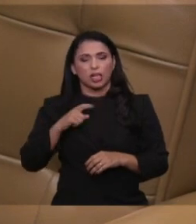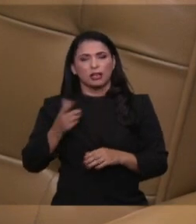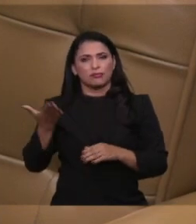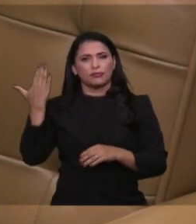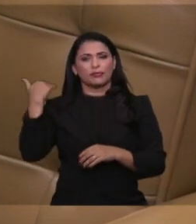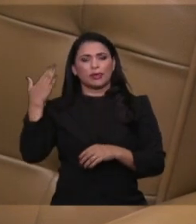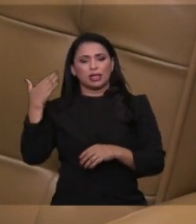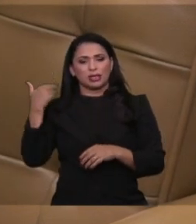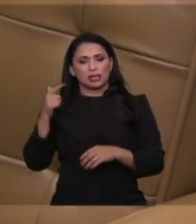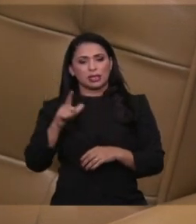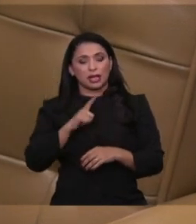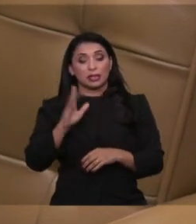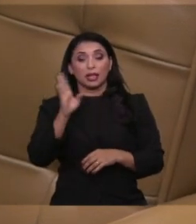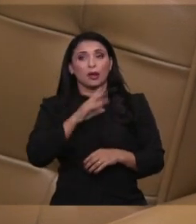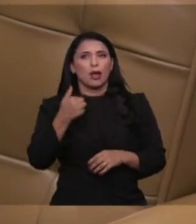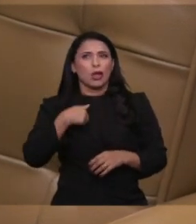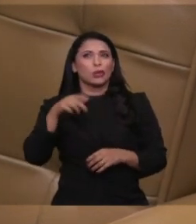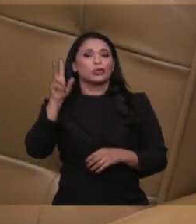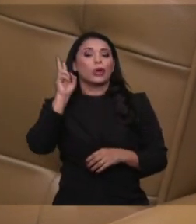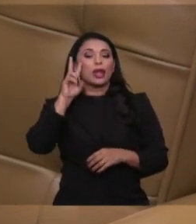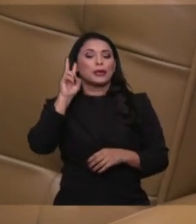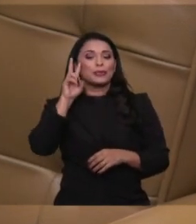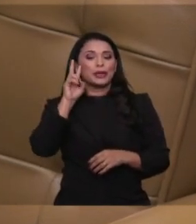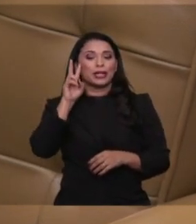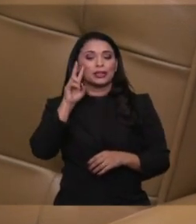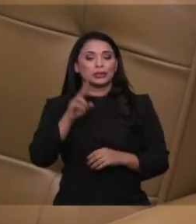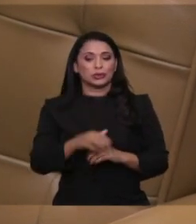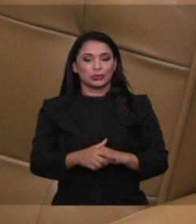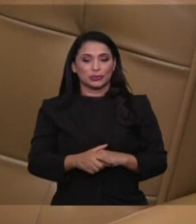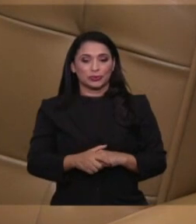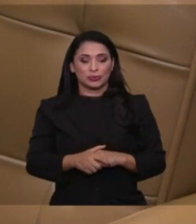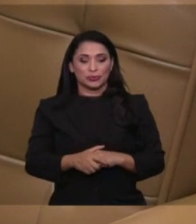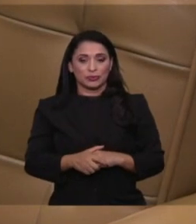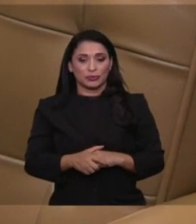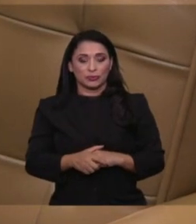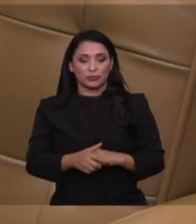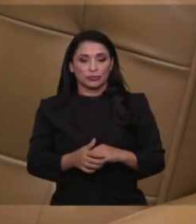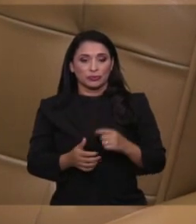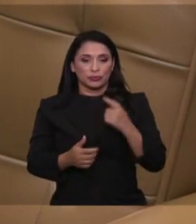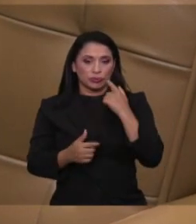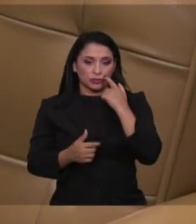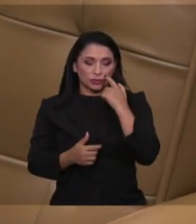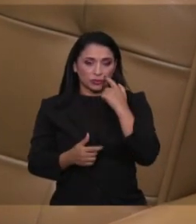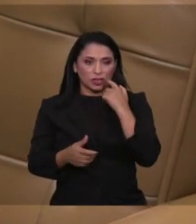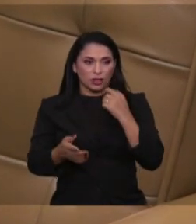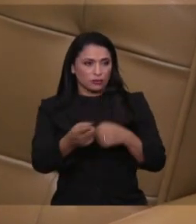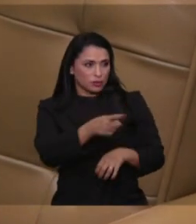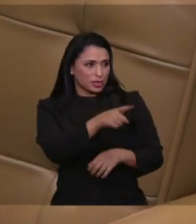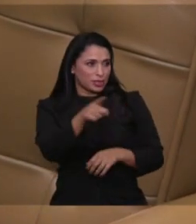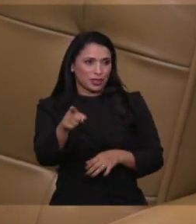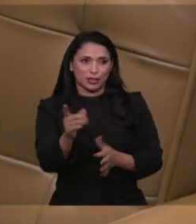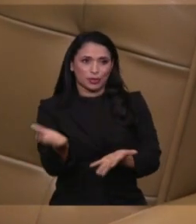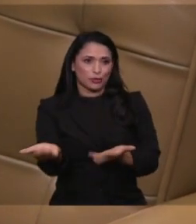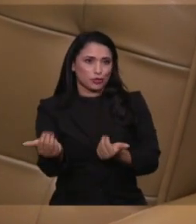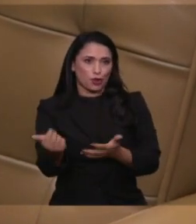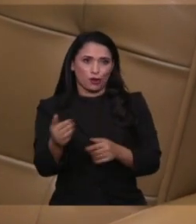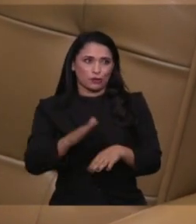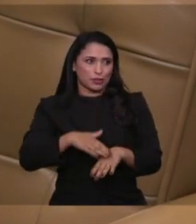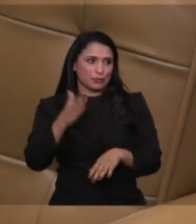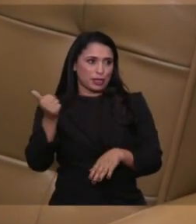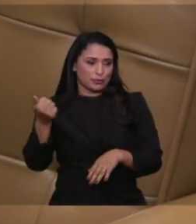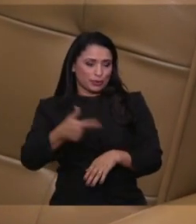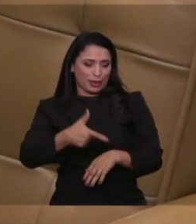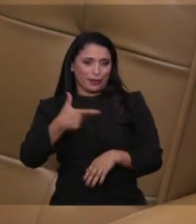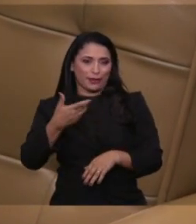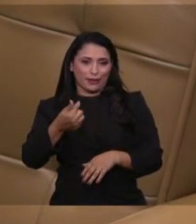brasileira. Eu até estava lembrando aqui que toda a gente aqui é mais jovem do que eu, né? Mas